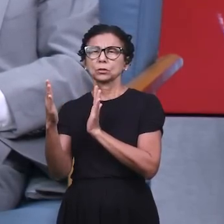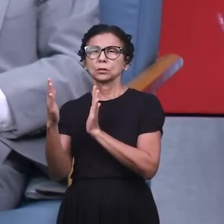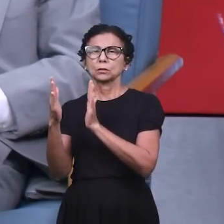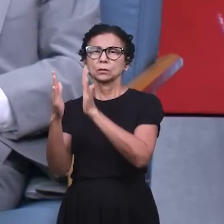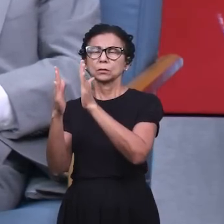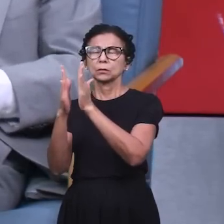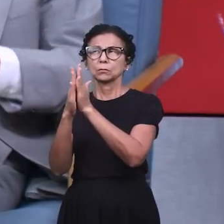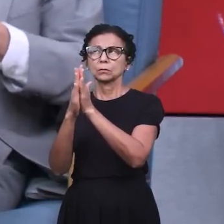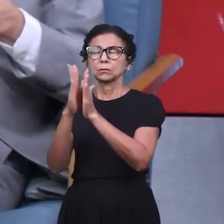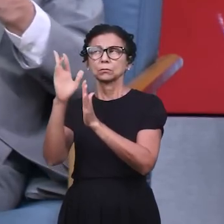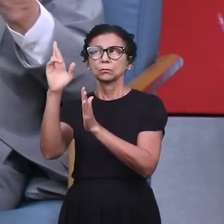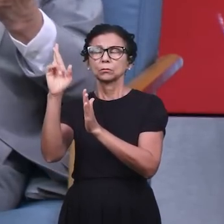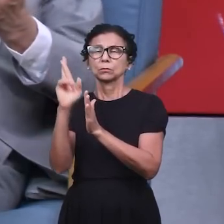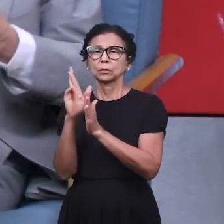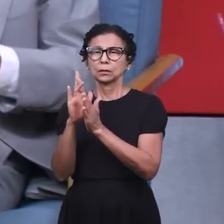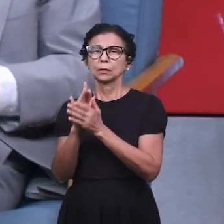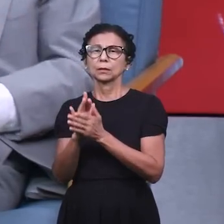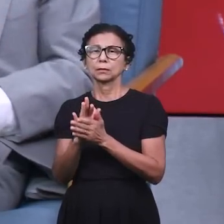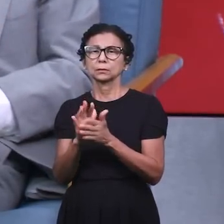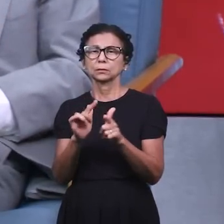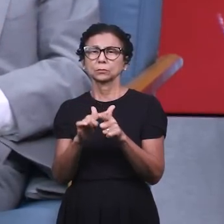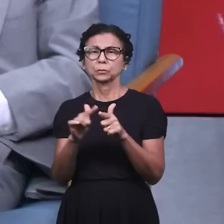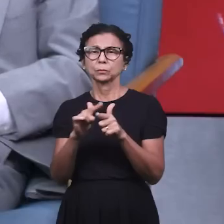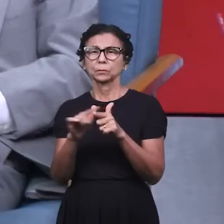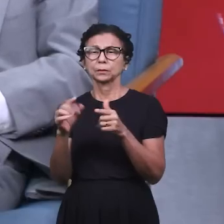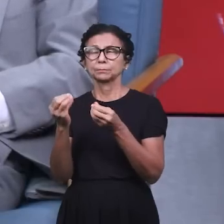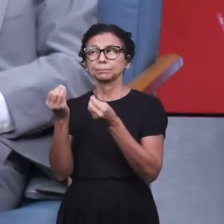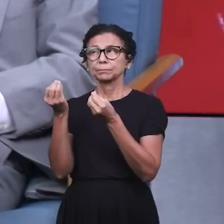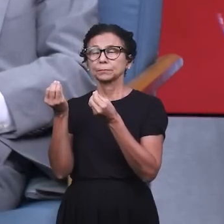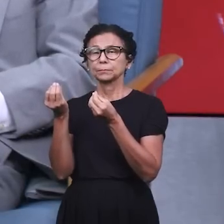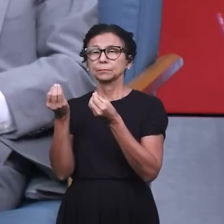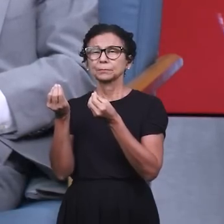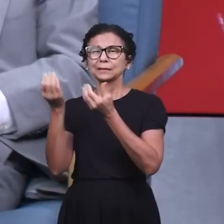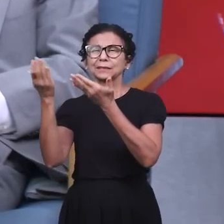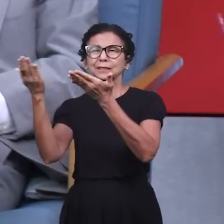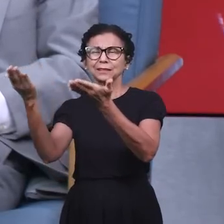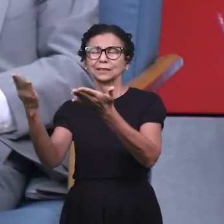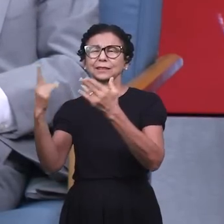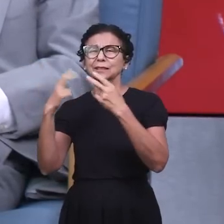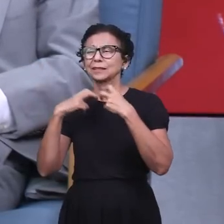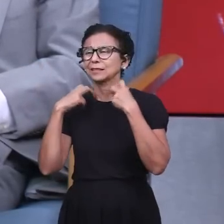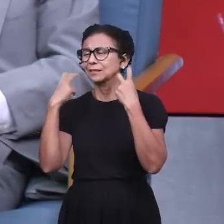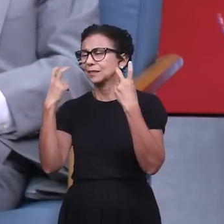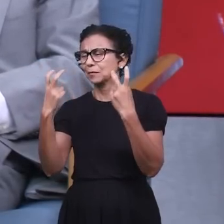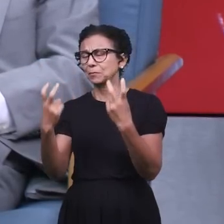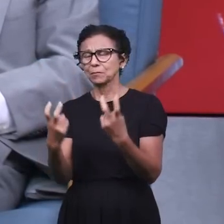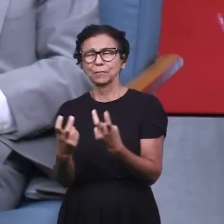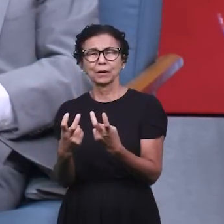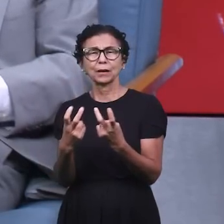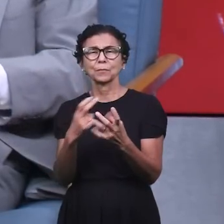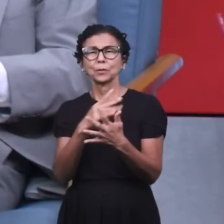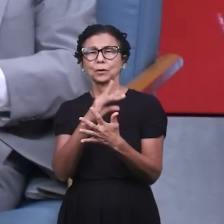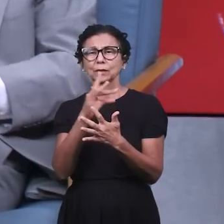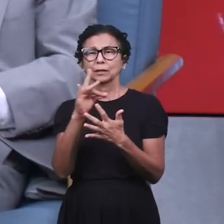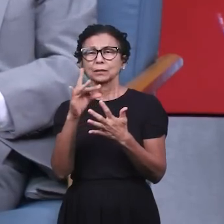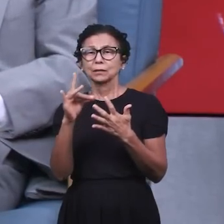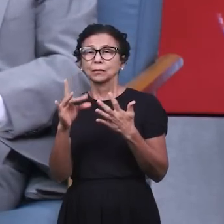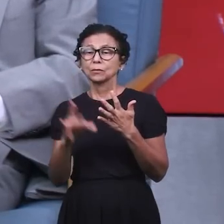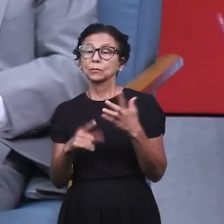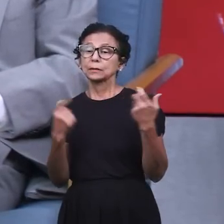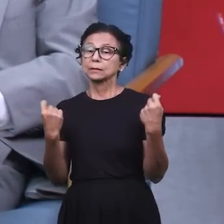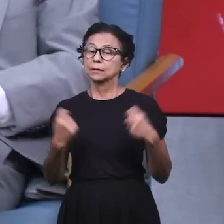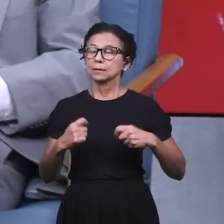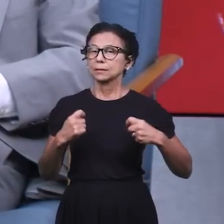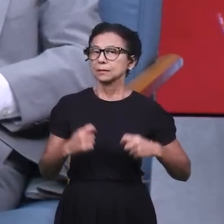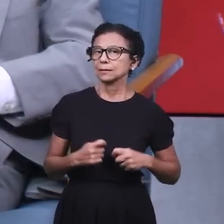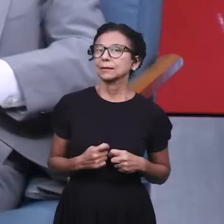para apresentar a sua necessidade, para clamar ao Senhor, orar pelas suas